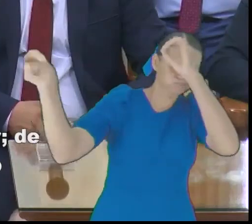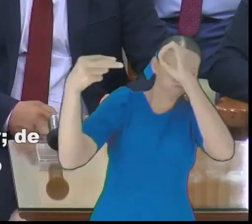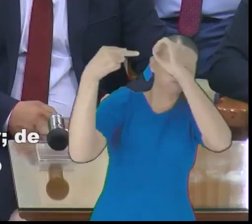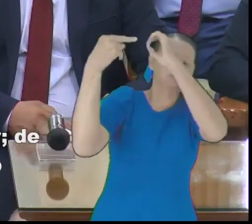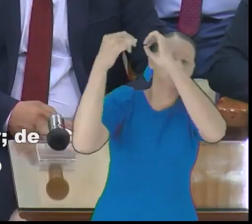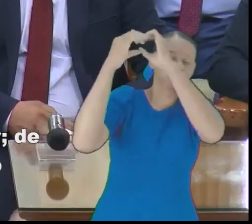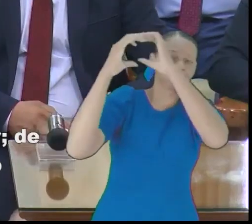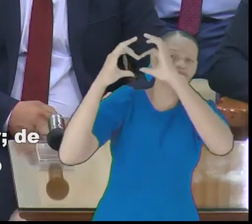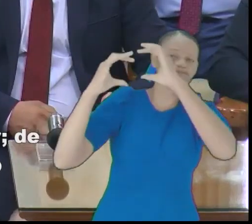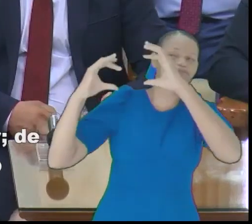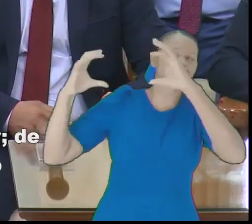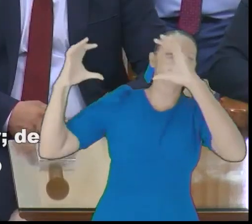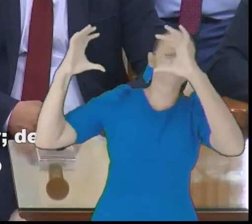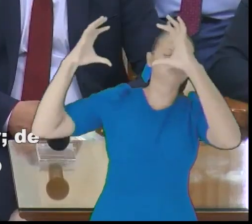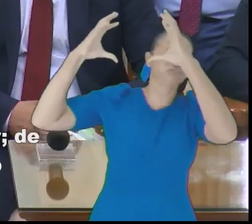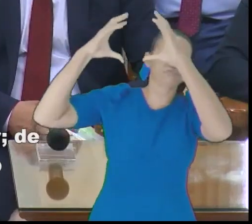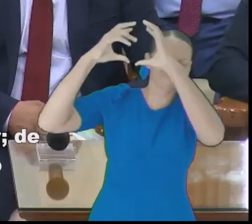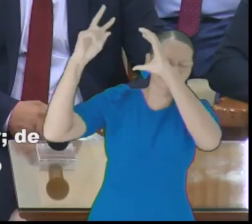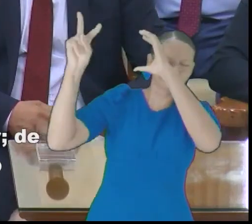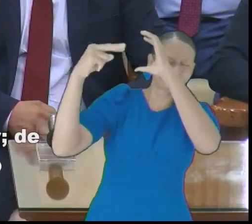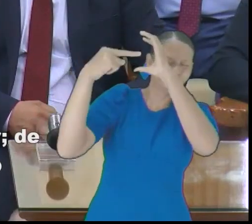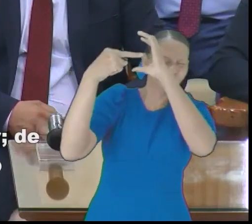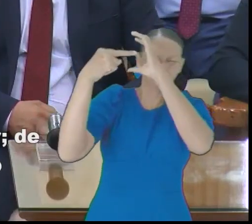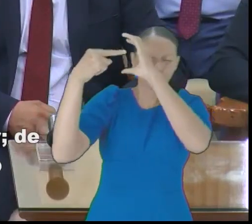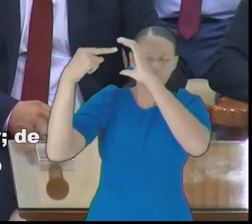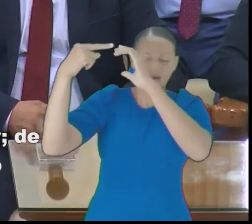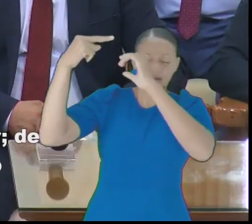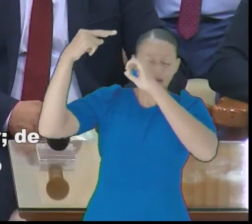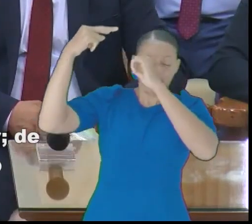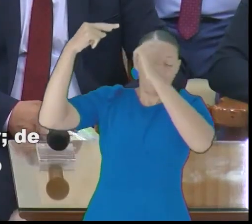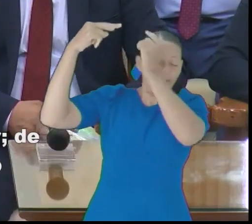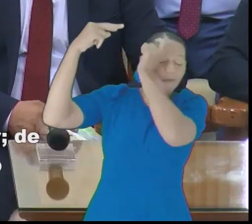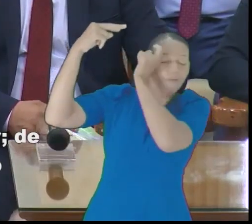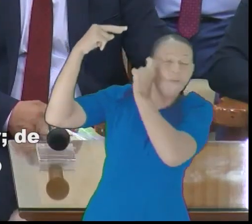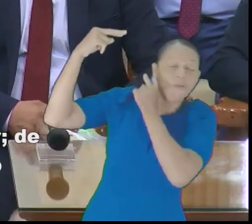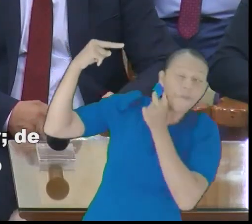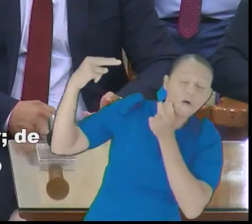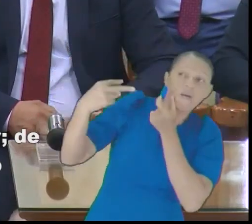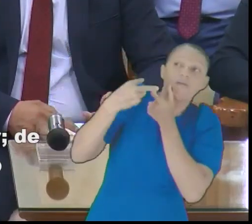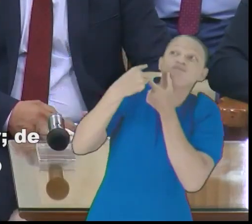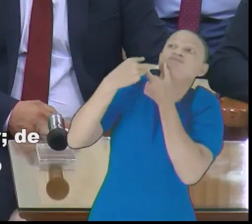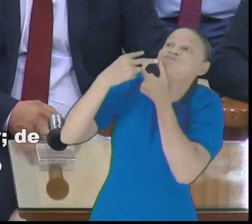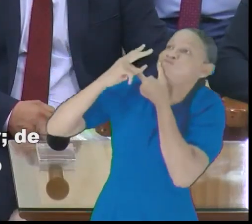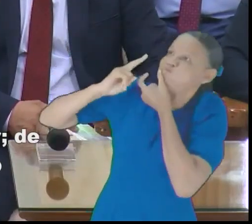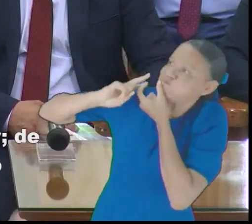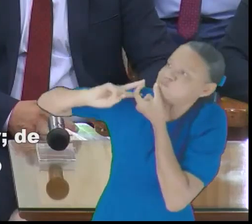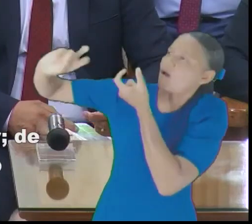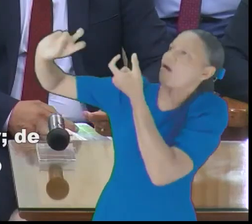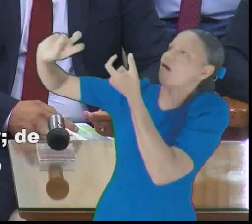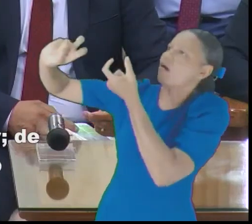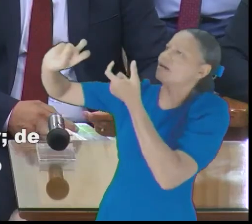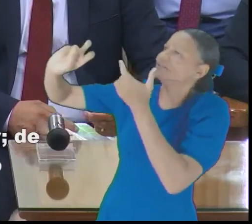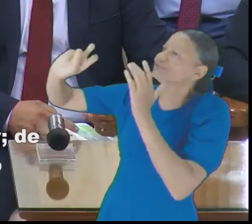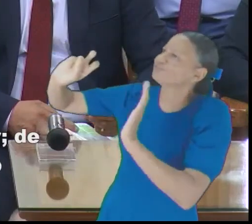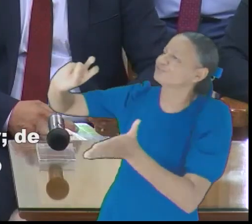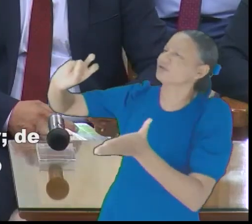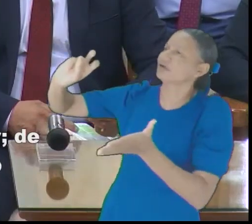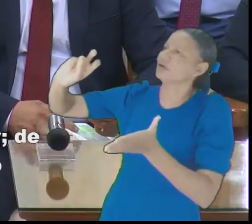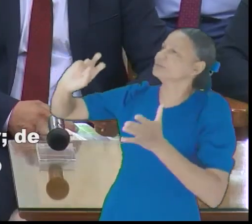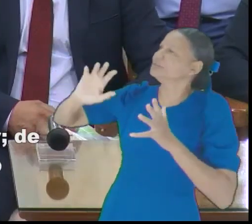pensamentos, e ainda a palavra não me chegou à boca, eis que o Senhor tudo